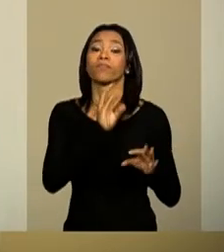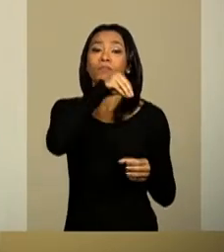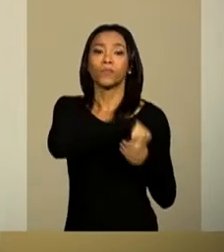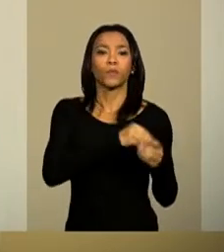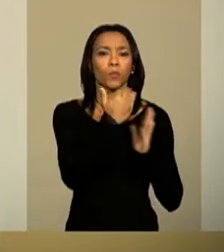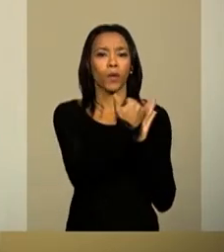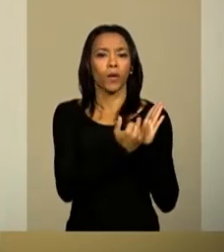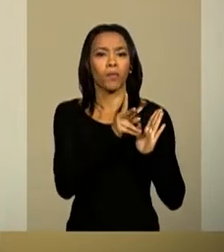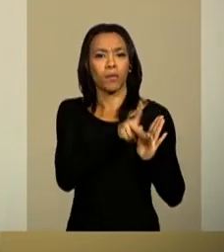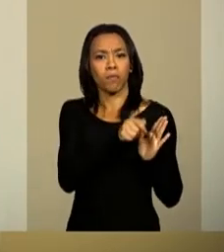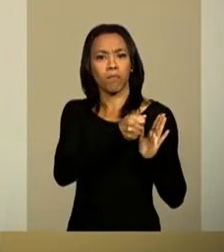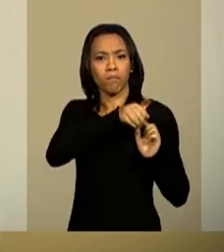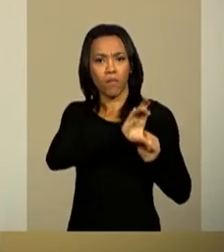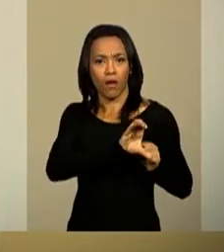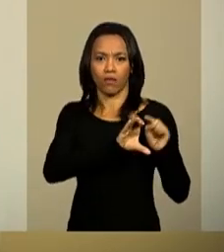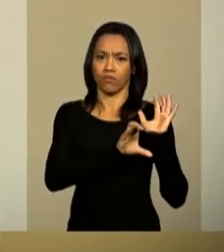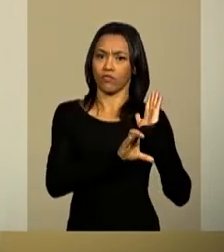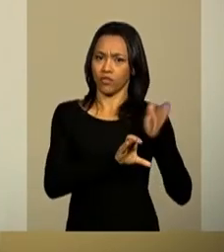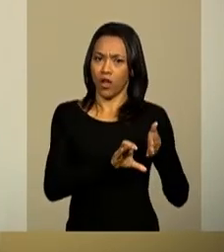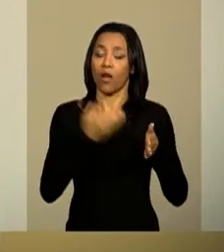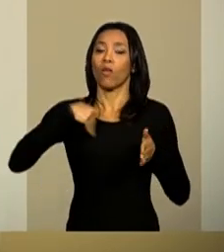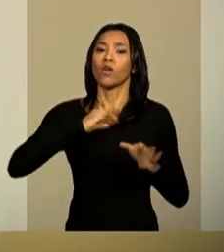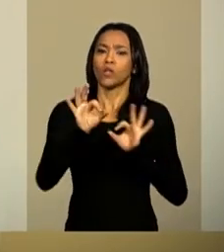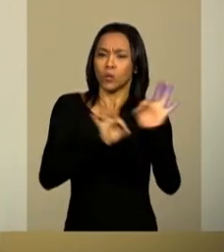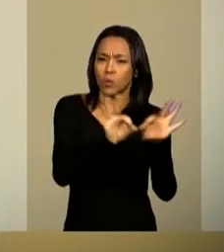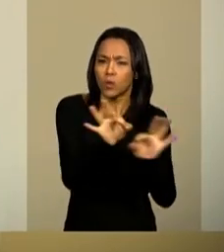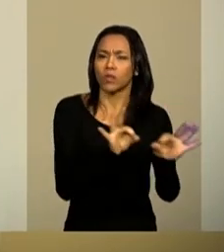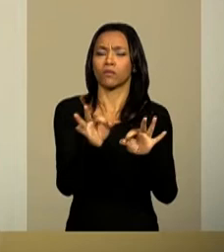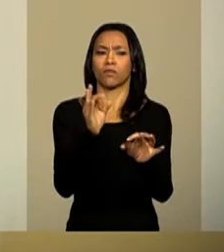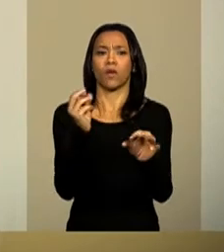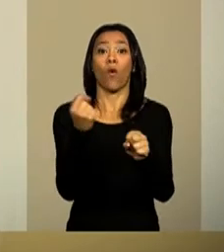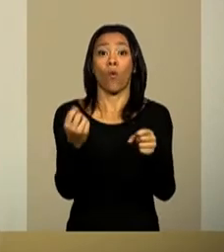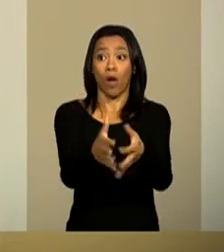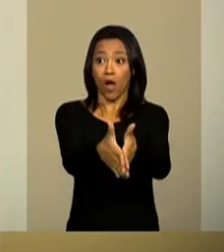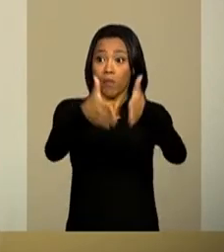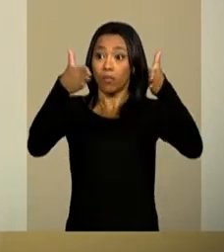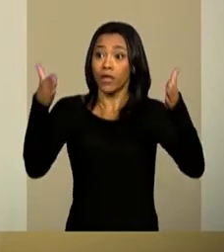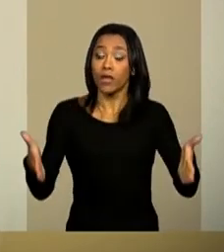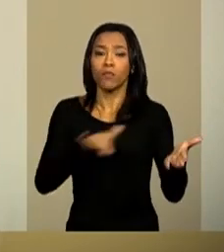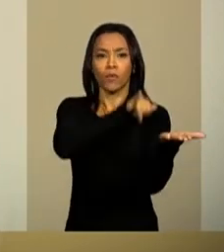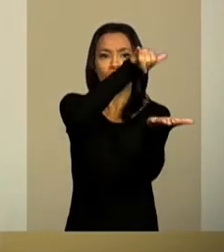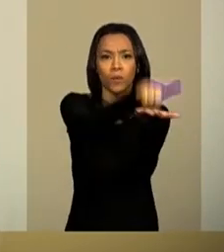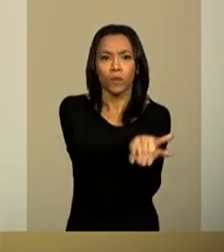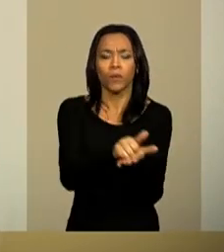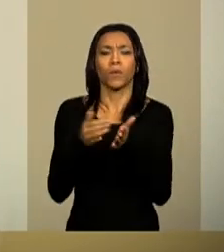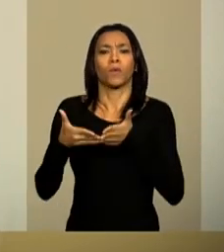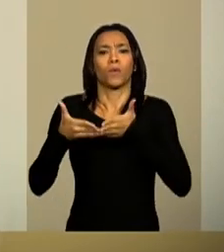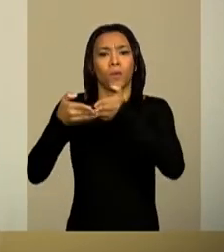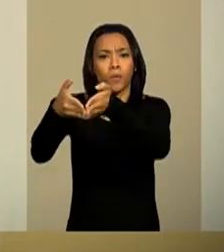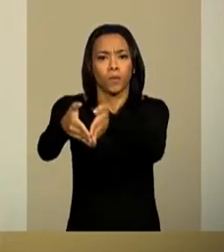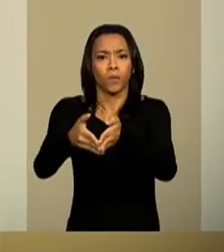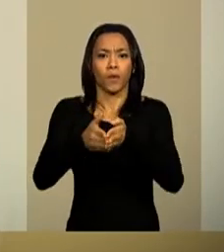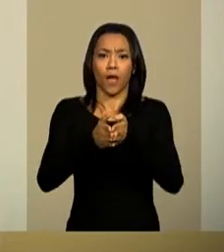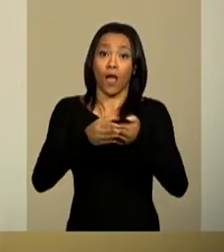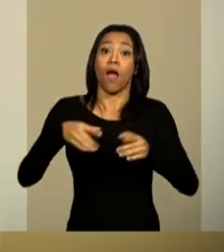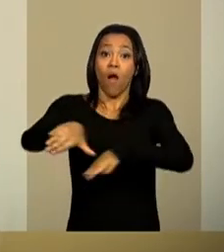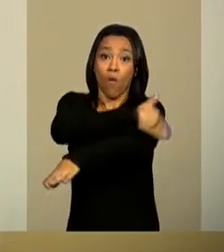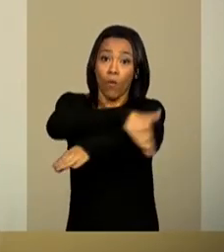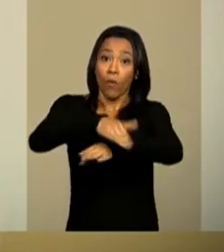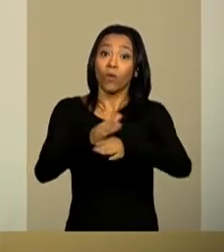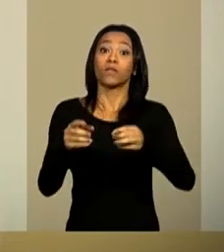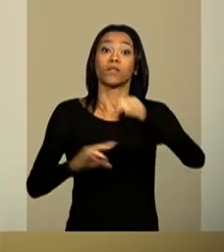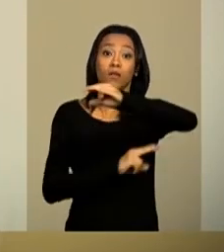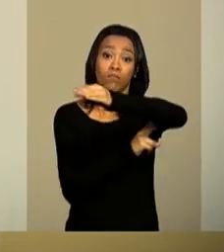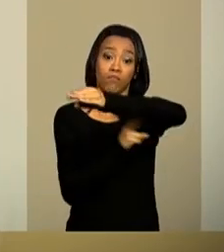Aceleração do Crescimento, o PAC. Construímos, ampliamos ou reformamos aeroportos, portos, avenidas,